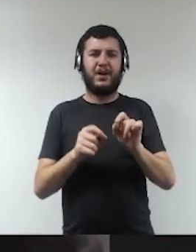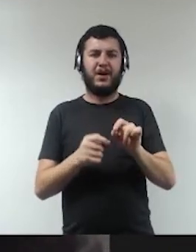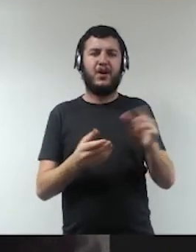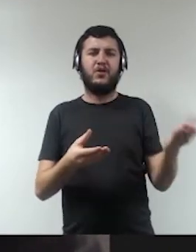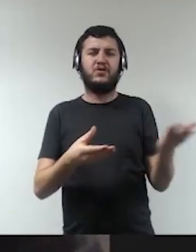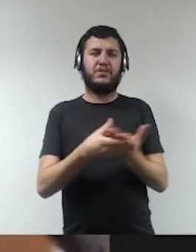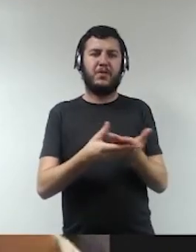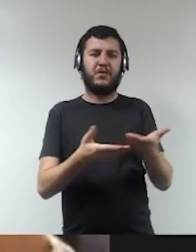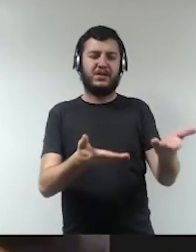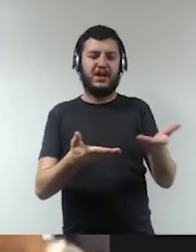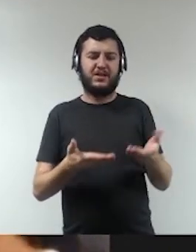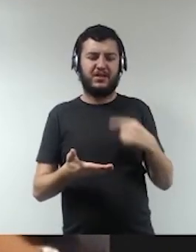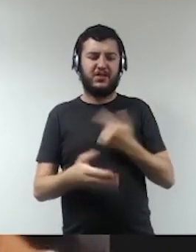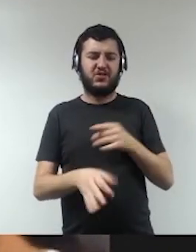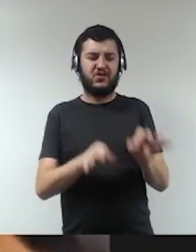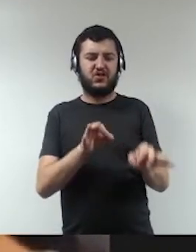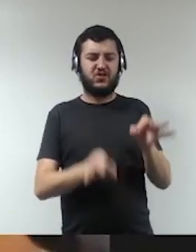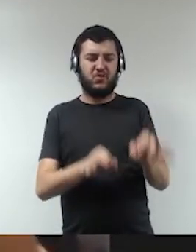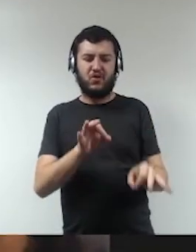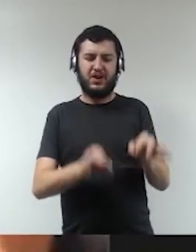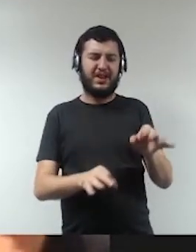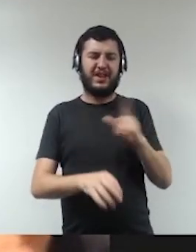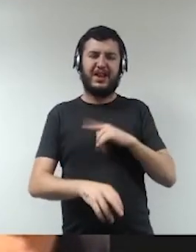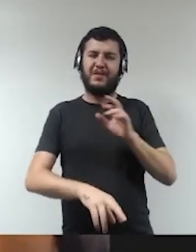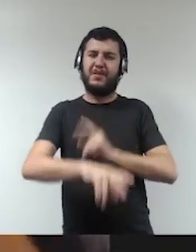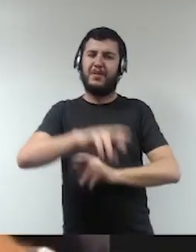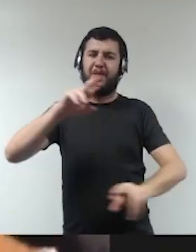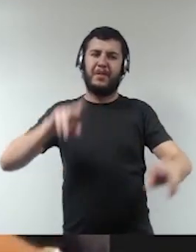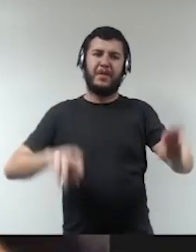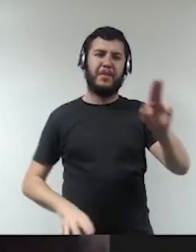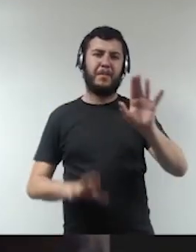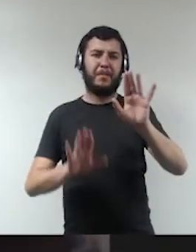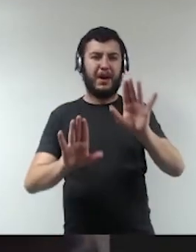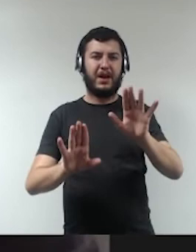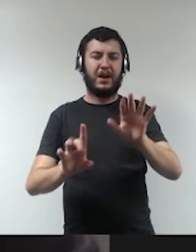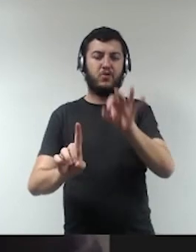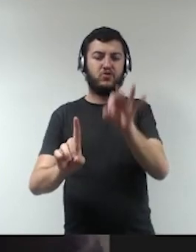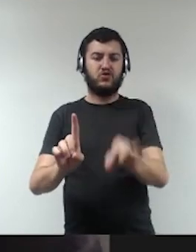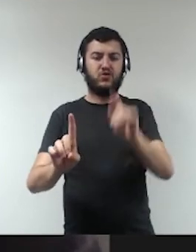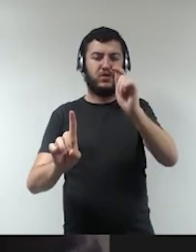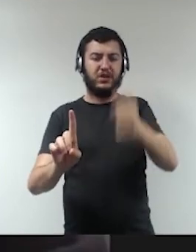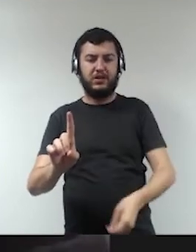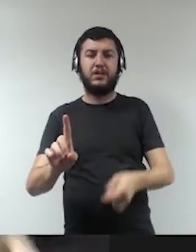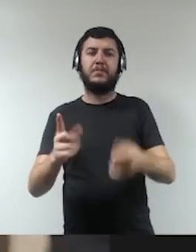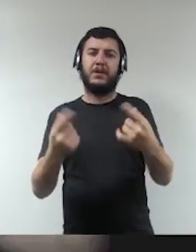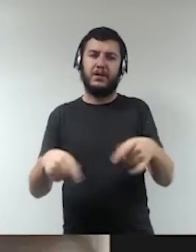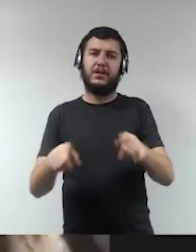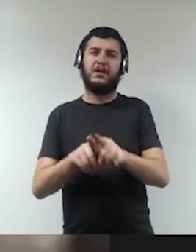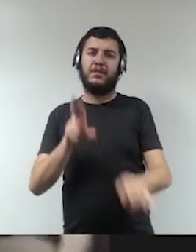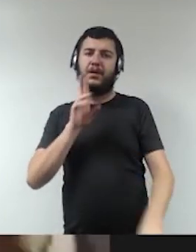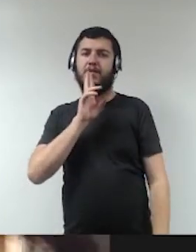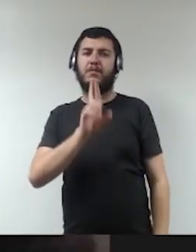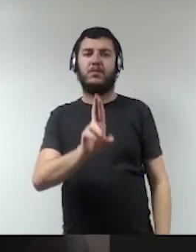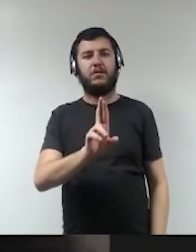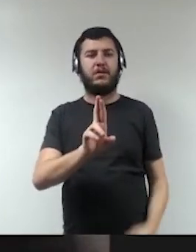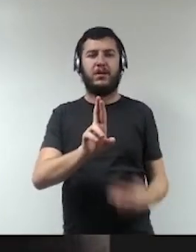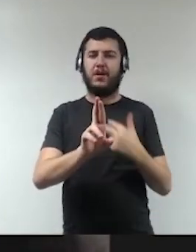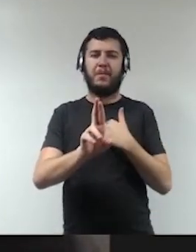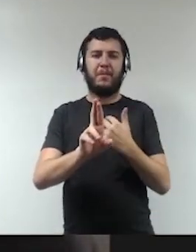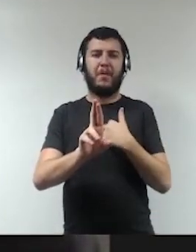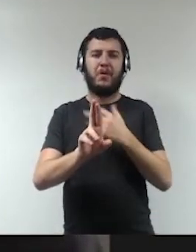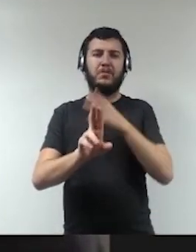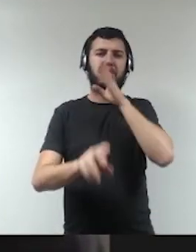possíveis. Portanto, os magistrados também têm de responder a isso, eles não podem se negar. De modo que a profusão